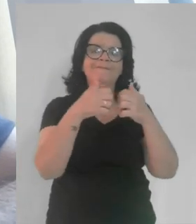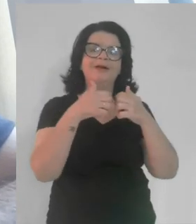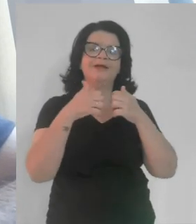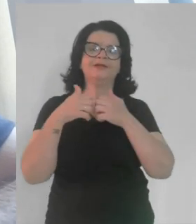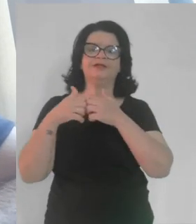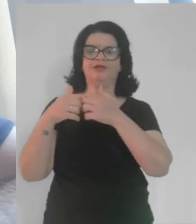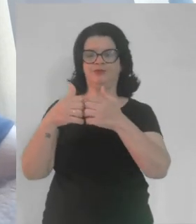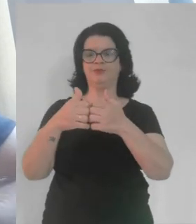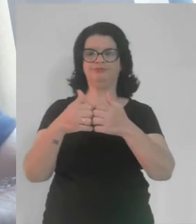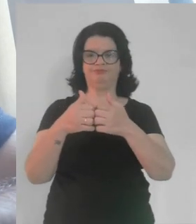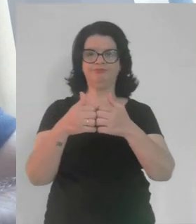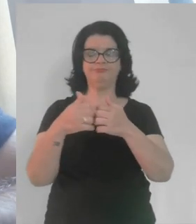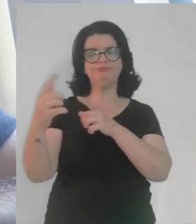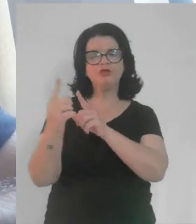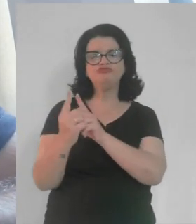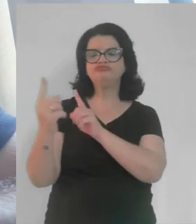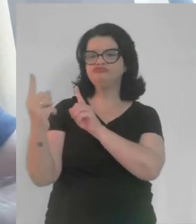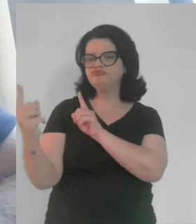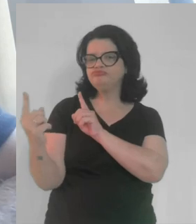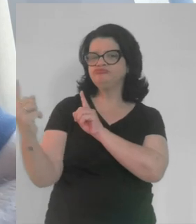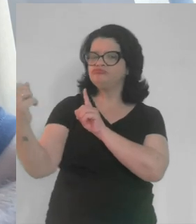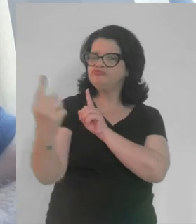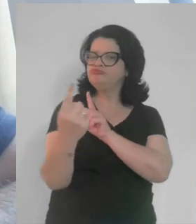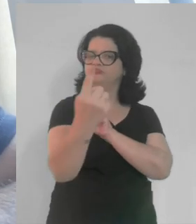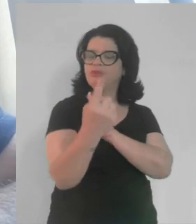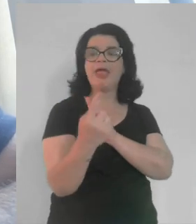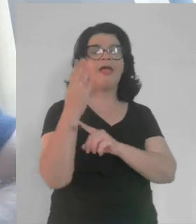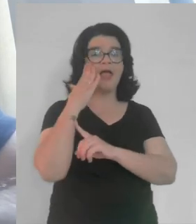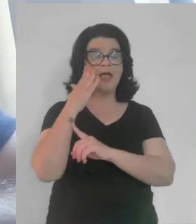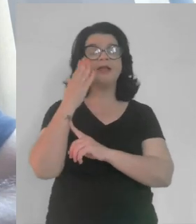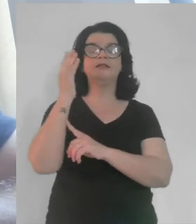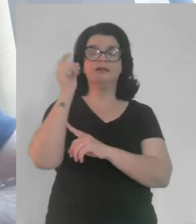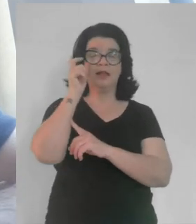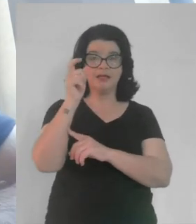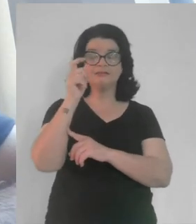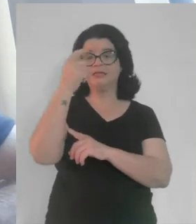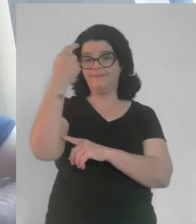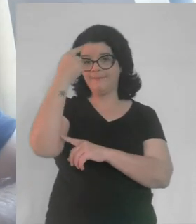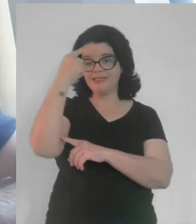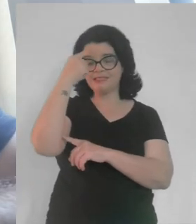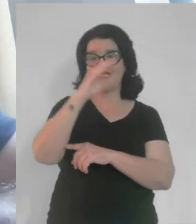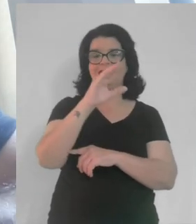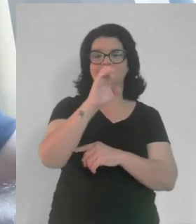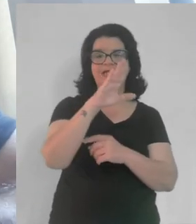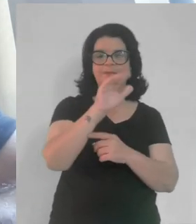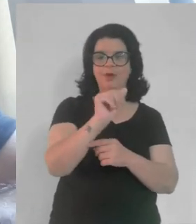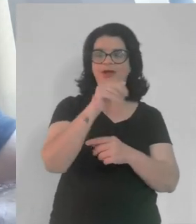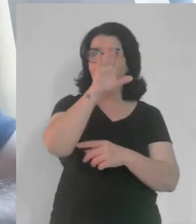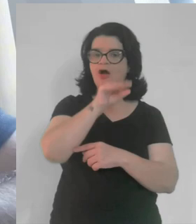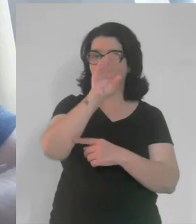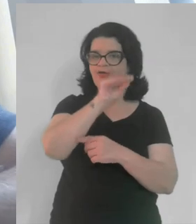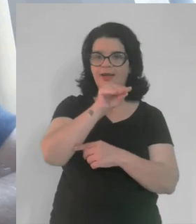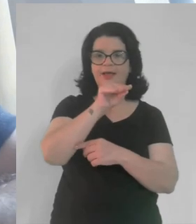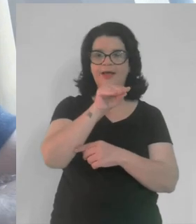outra. Bem, é intuitivo pensar que Cebolinha, ao falar, não vai